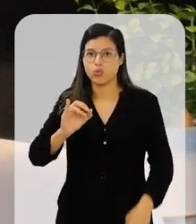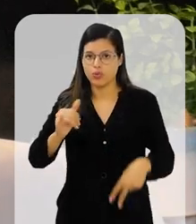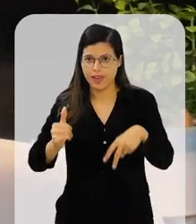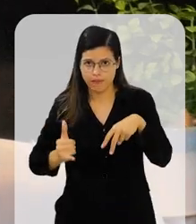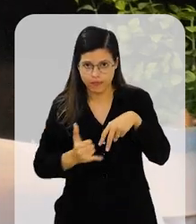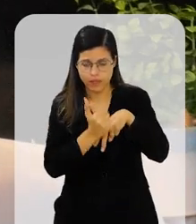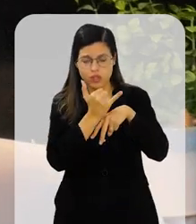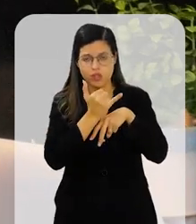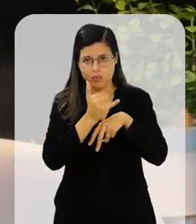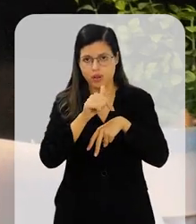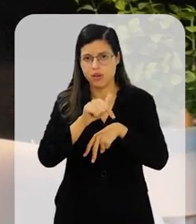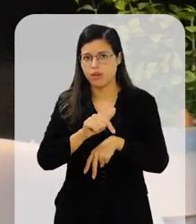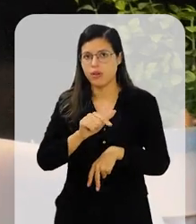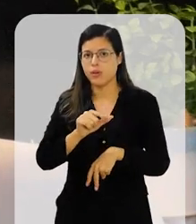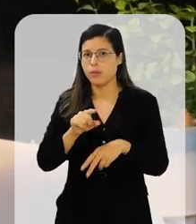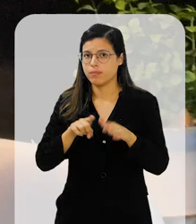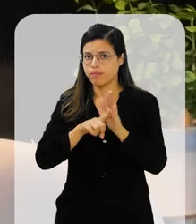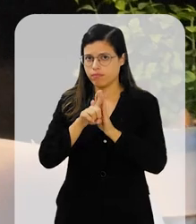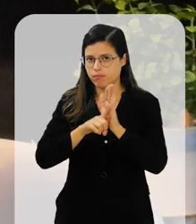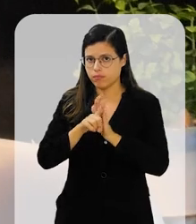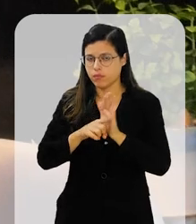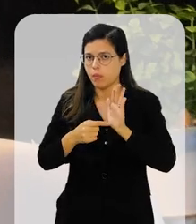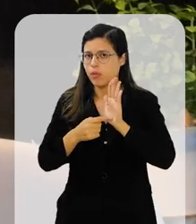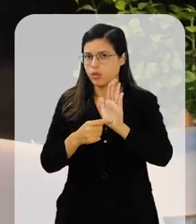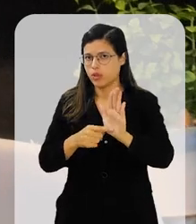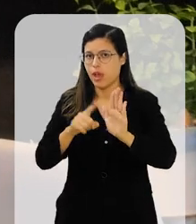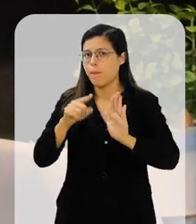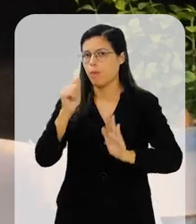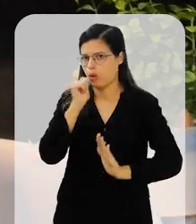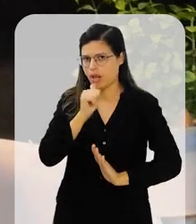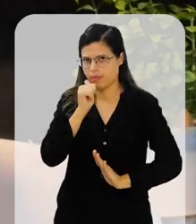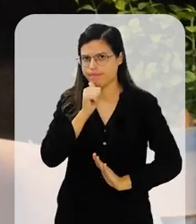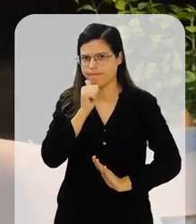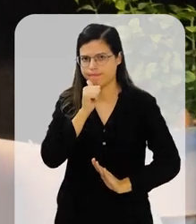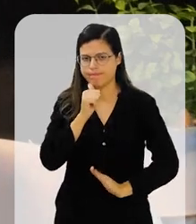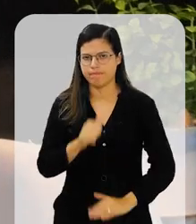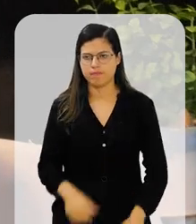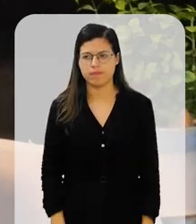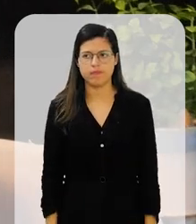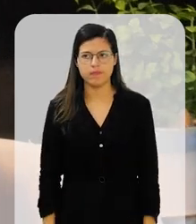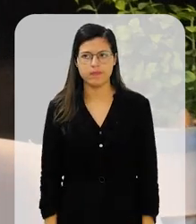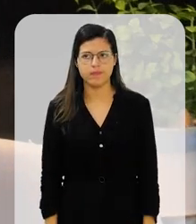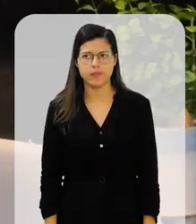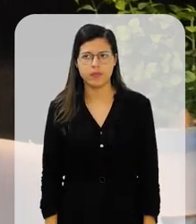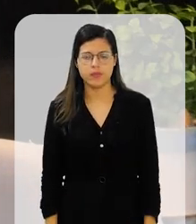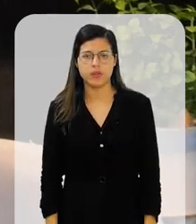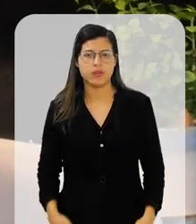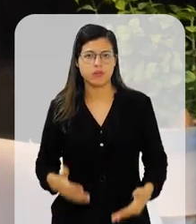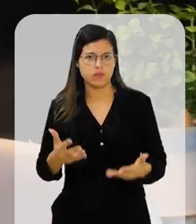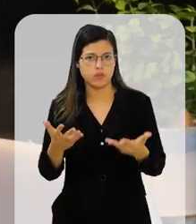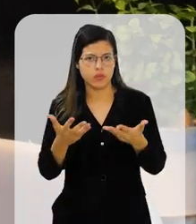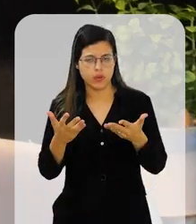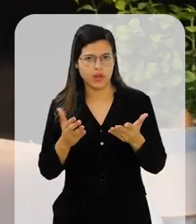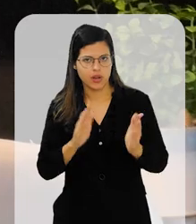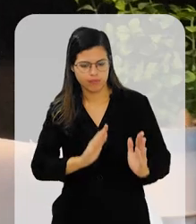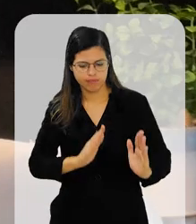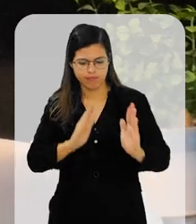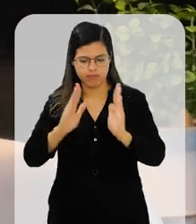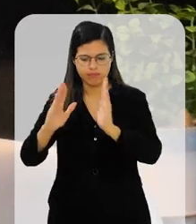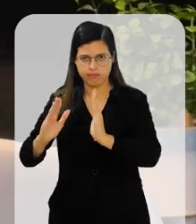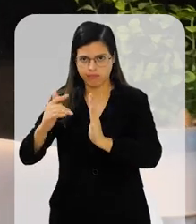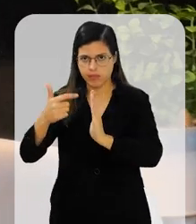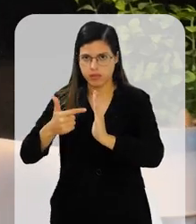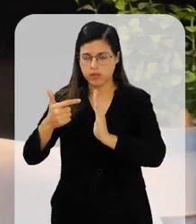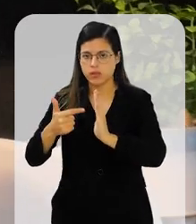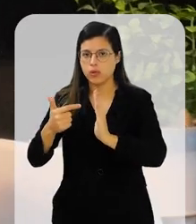60% das vítimas, de acordo com a pesquisa, são mulheres. Então, eu gostaria que